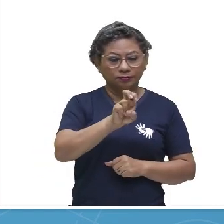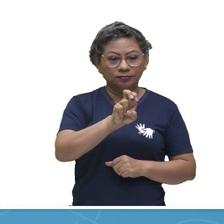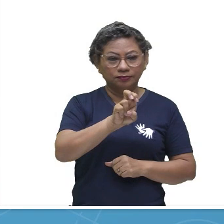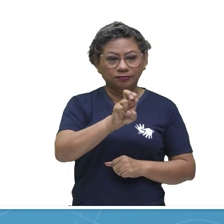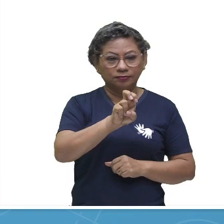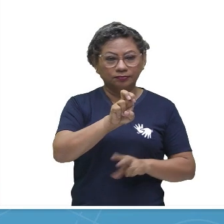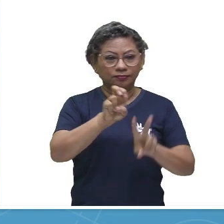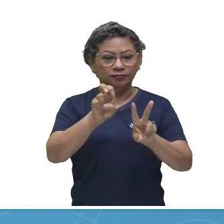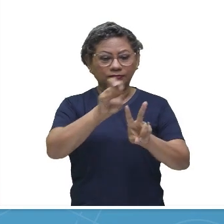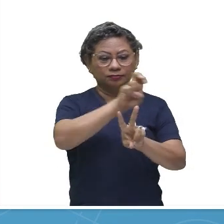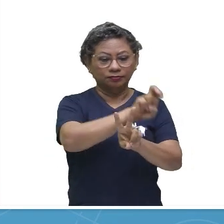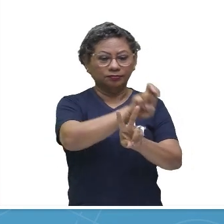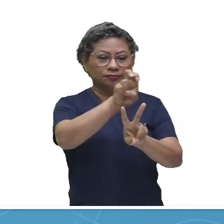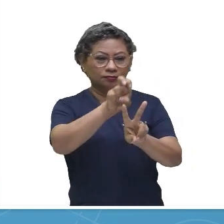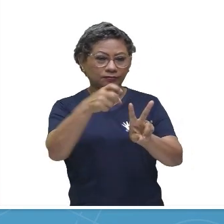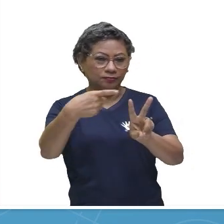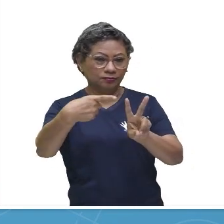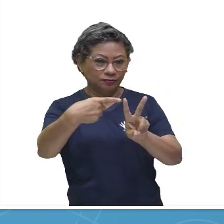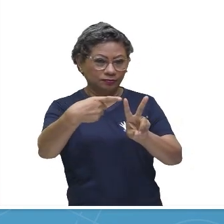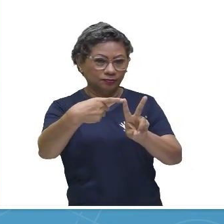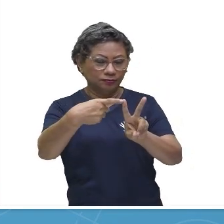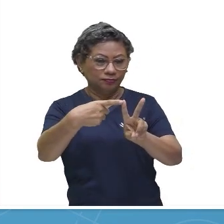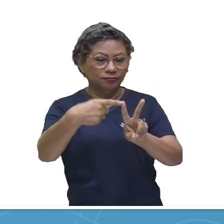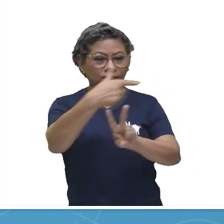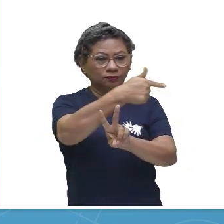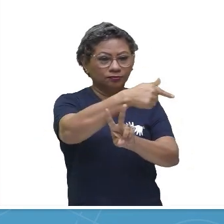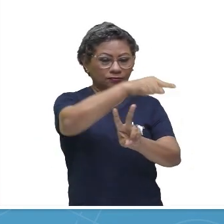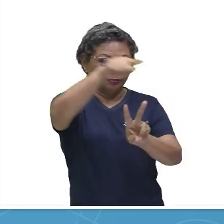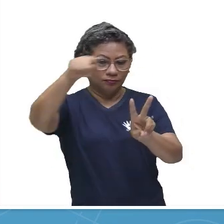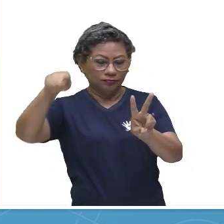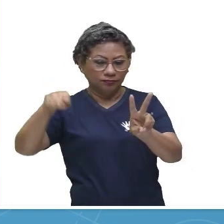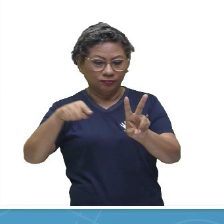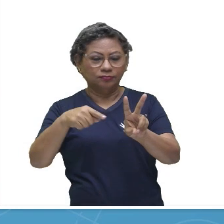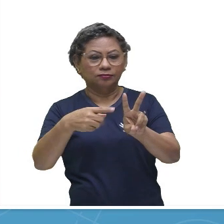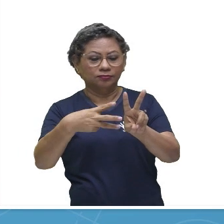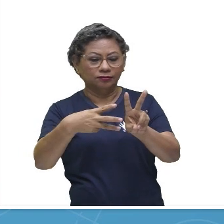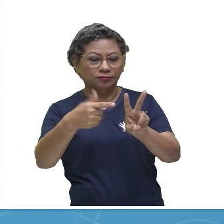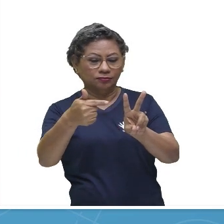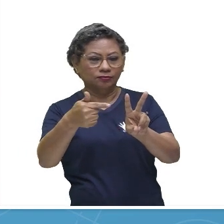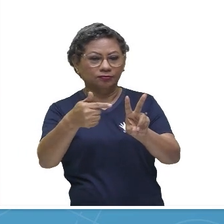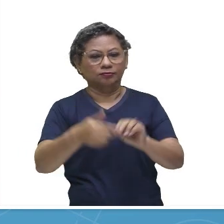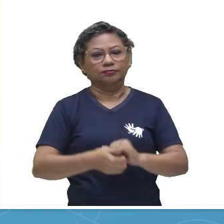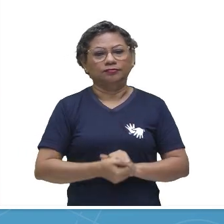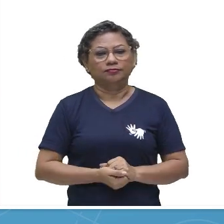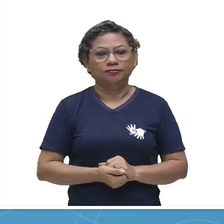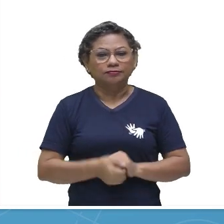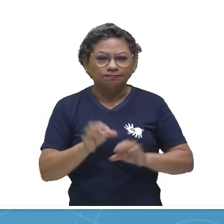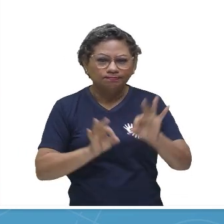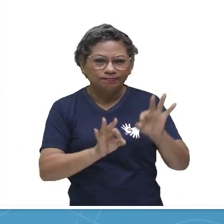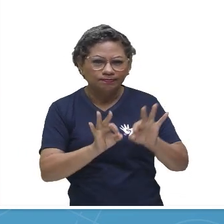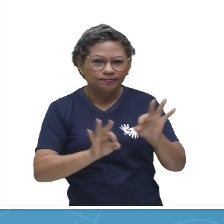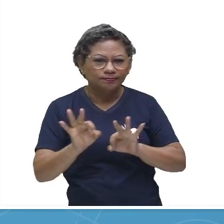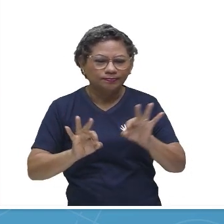radical, e o numerador do expoente passa a ser expoente do radicando.